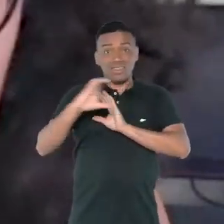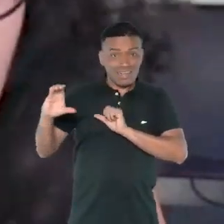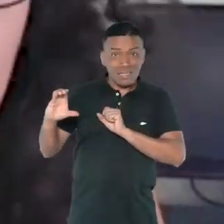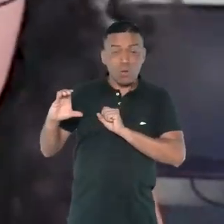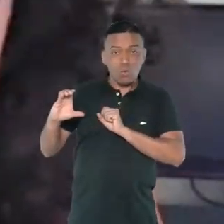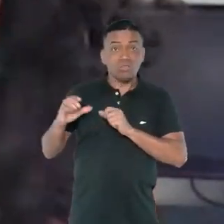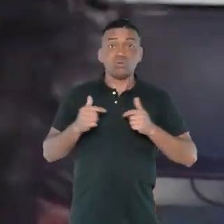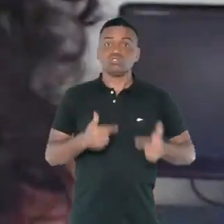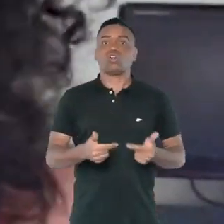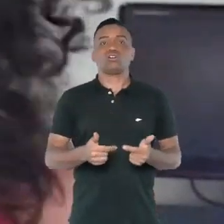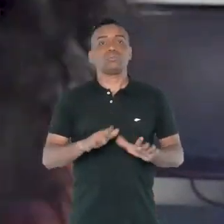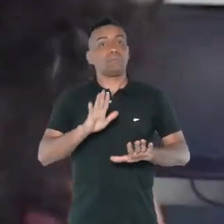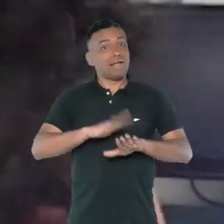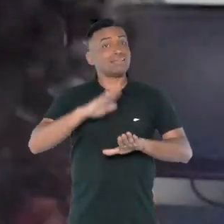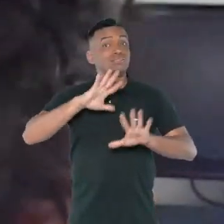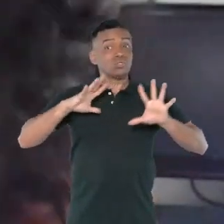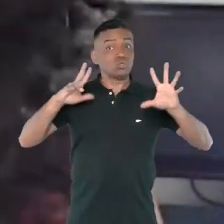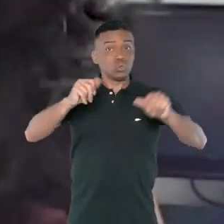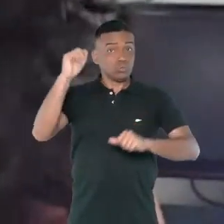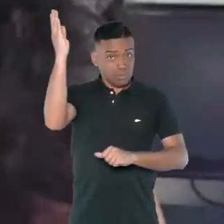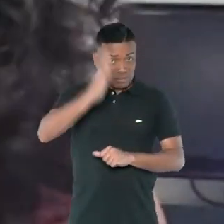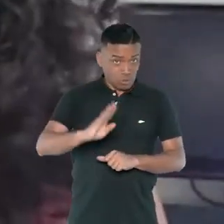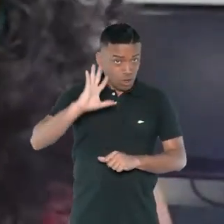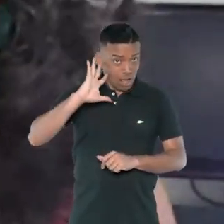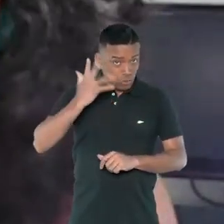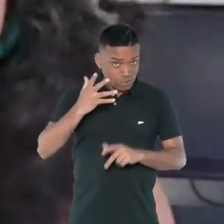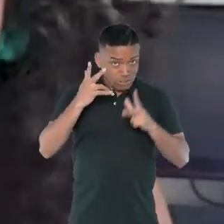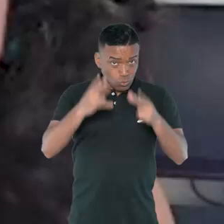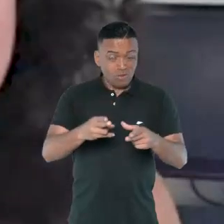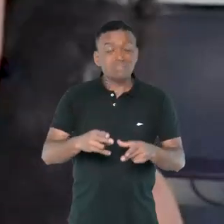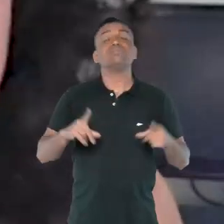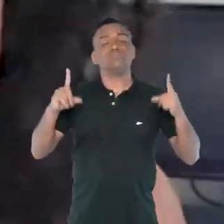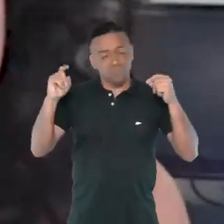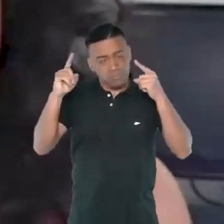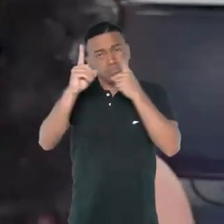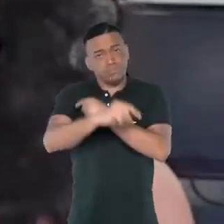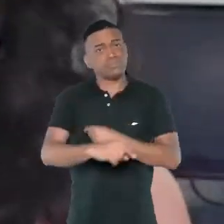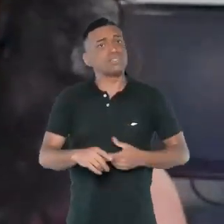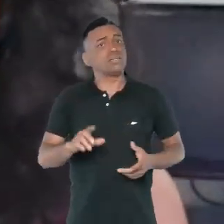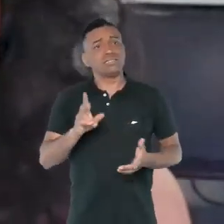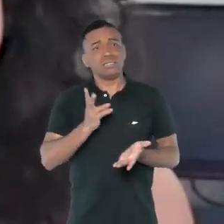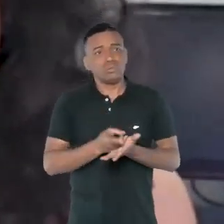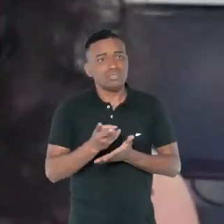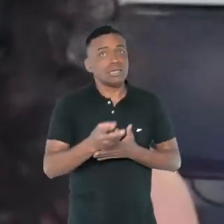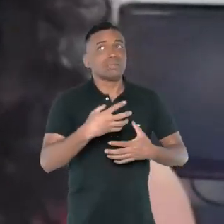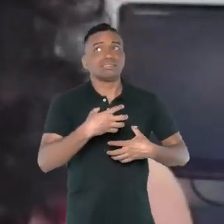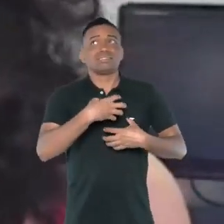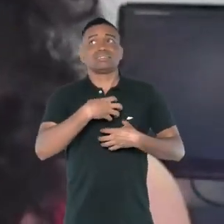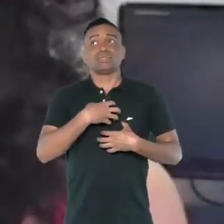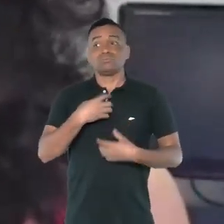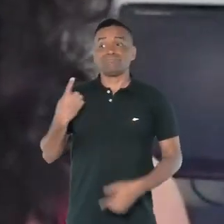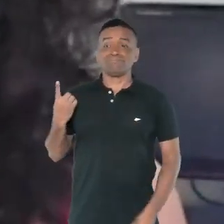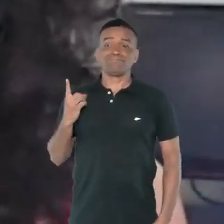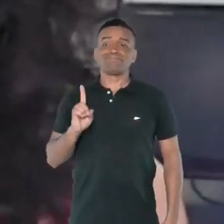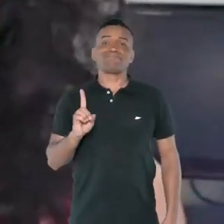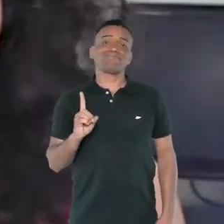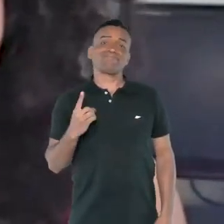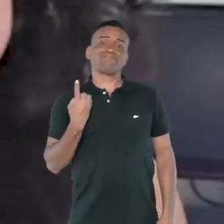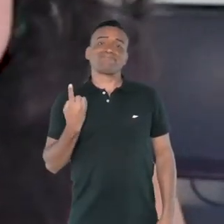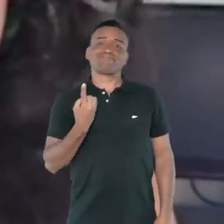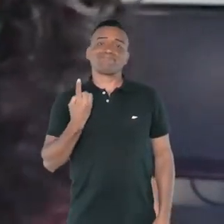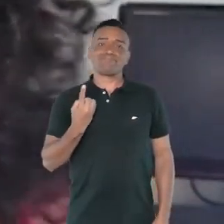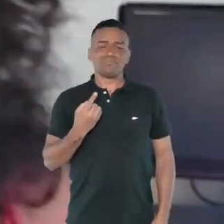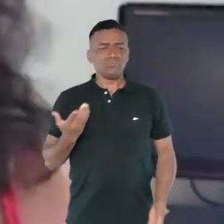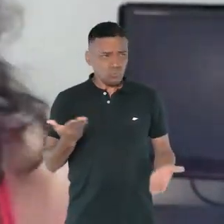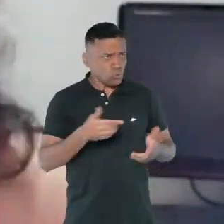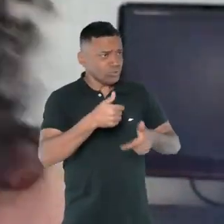a direção, com a coordenação. É uma sorte mesmo. Mas não é a realidade do Brasil. Então, essa é uma dificuldade, é você